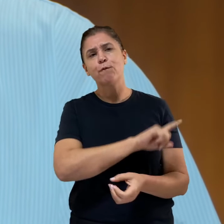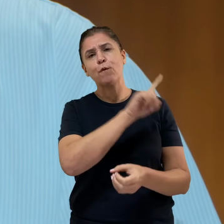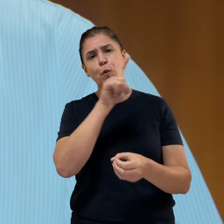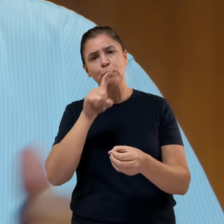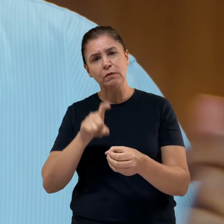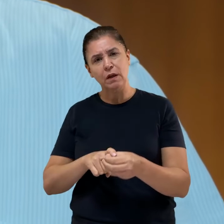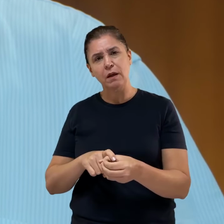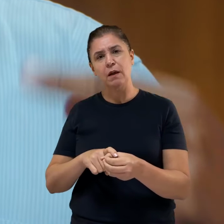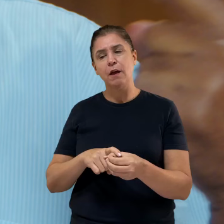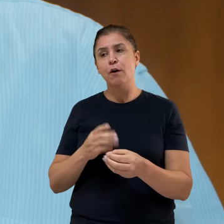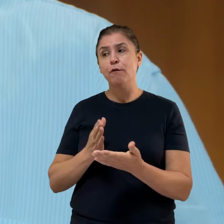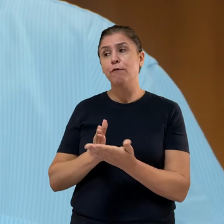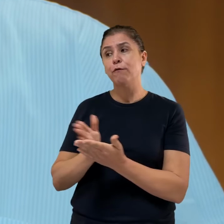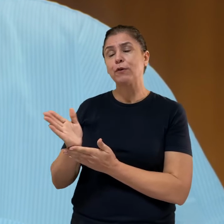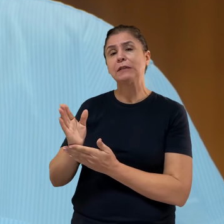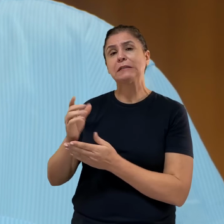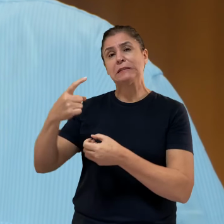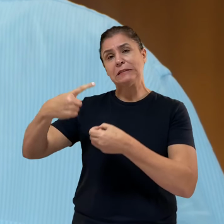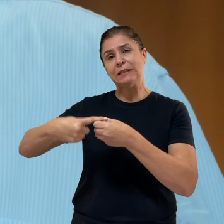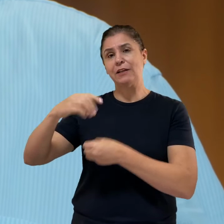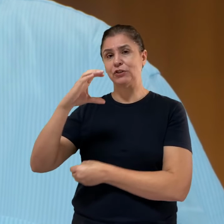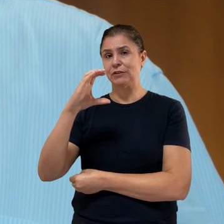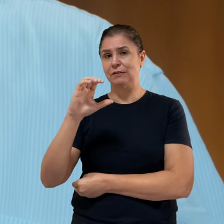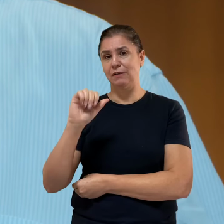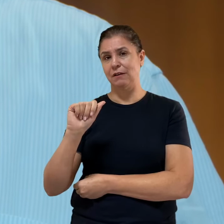de Rondônia, fui para Caloré.